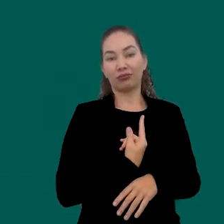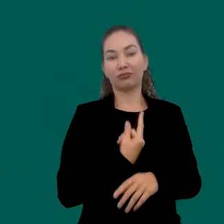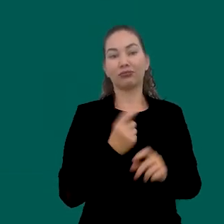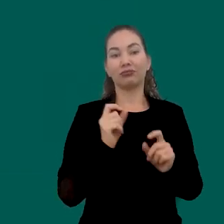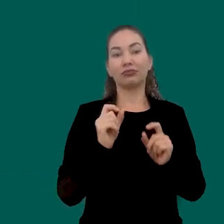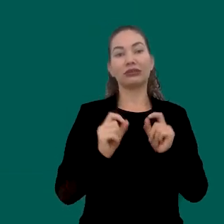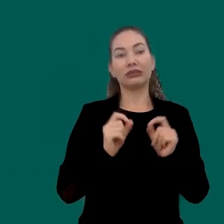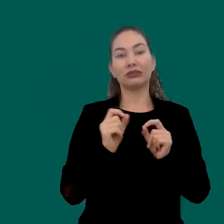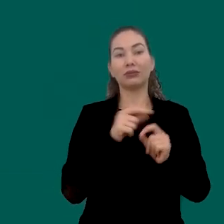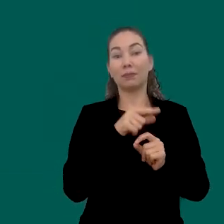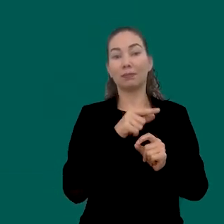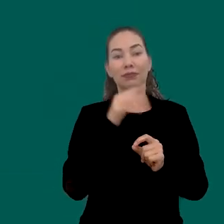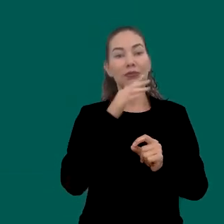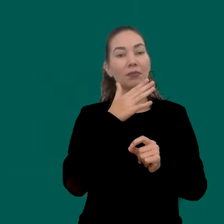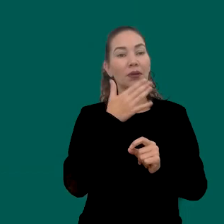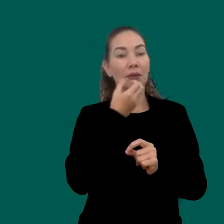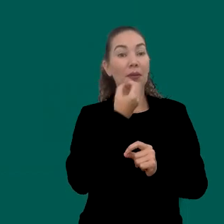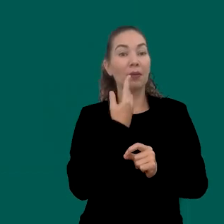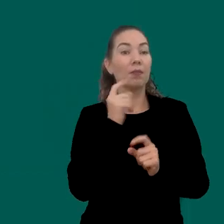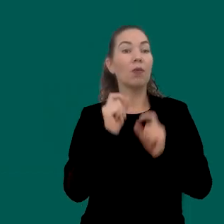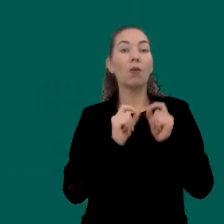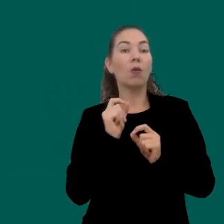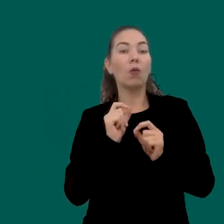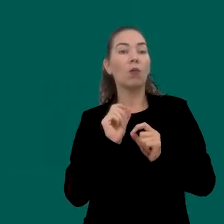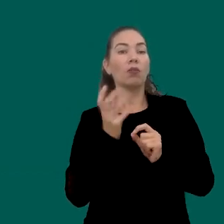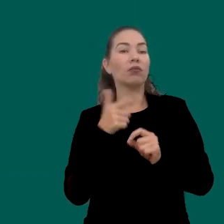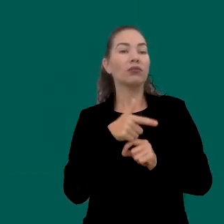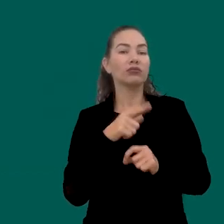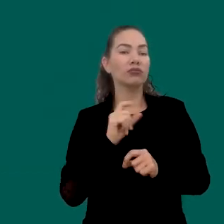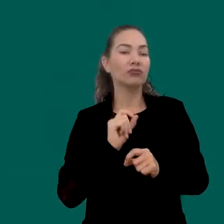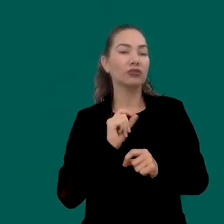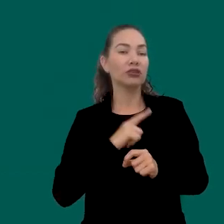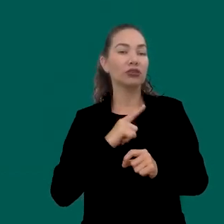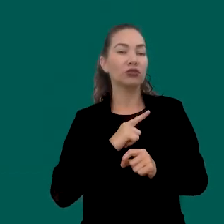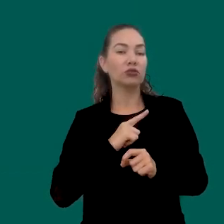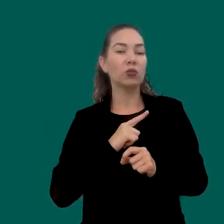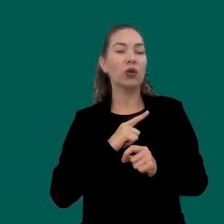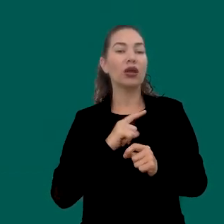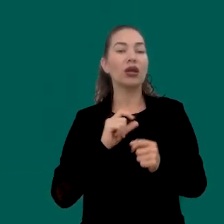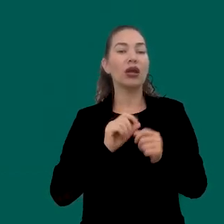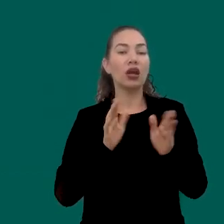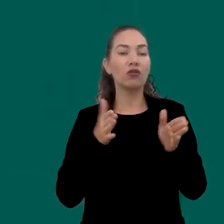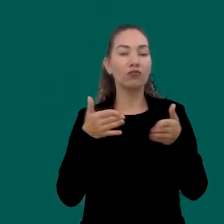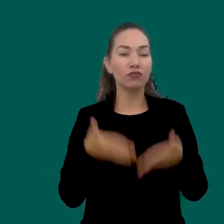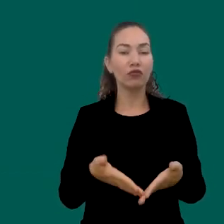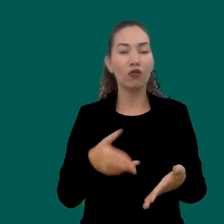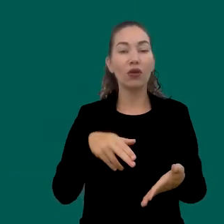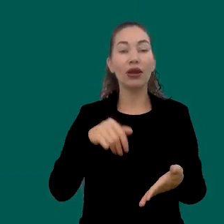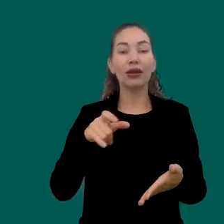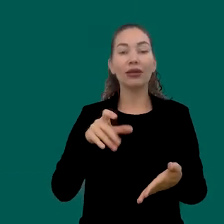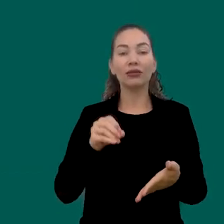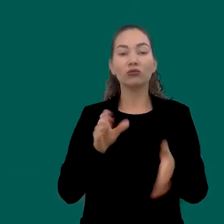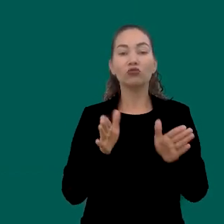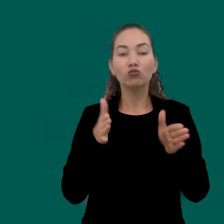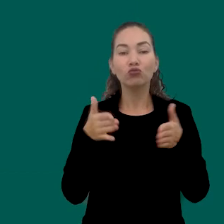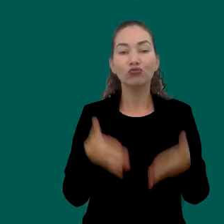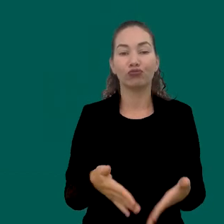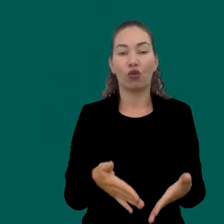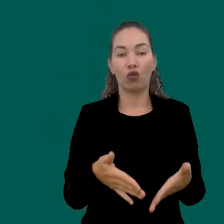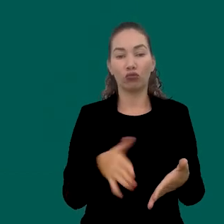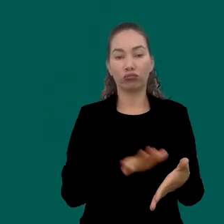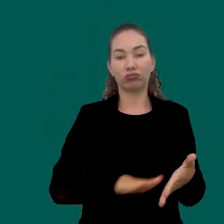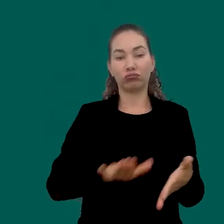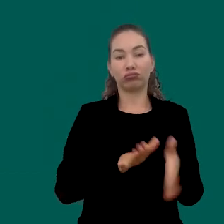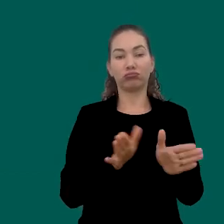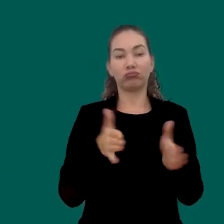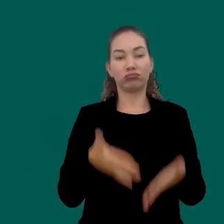vantajoso. Tu acha que uma alternativa para lidar com isso seria talvez focar muito na questão do nicho, que é uma coisa que a internet permite, né? Daqui